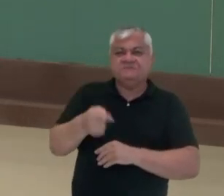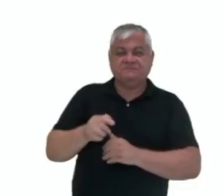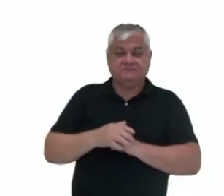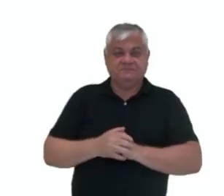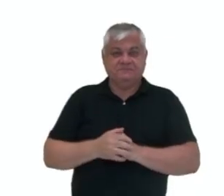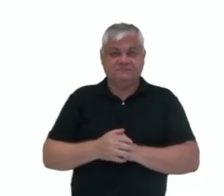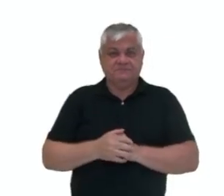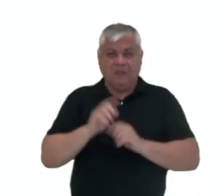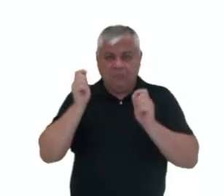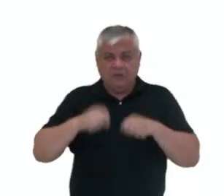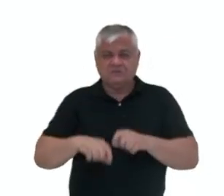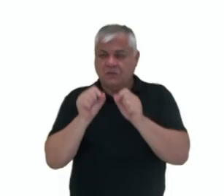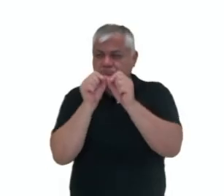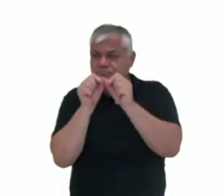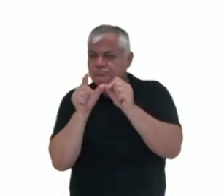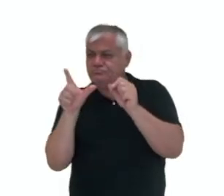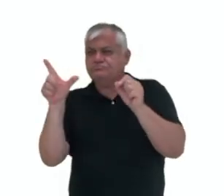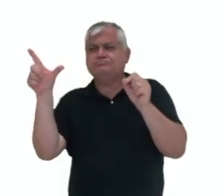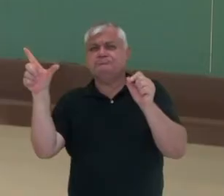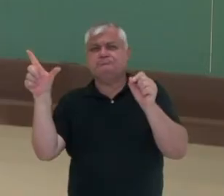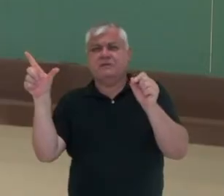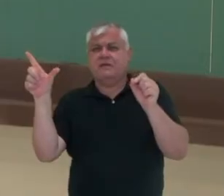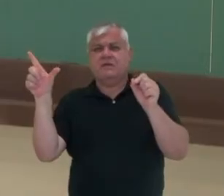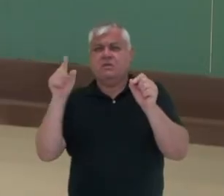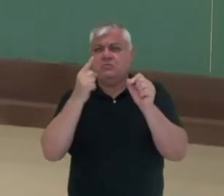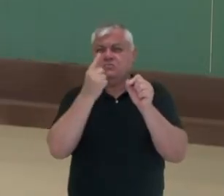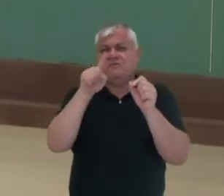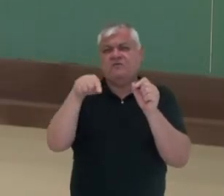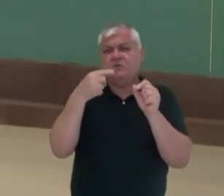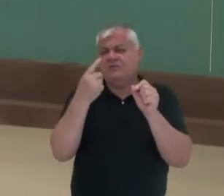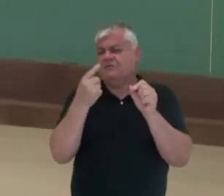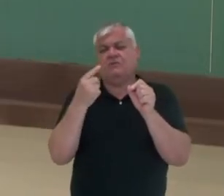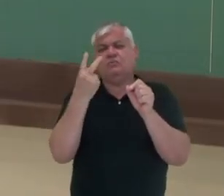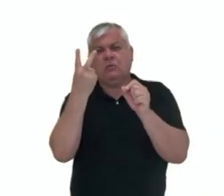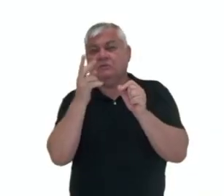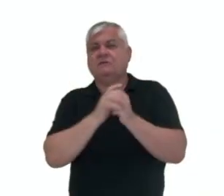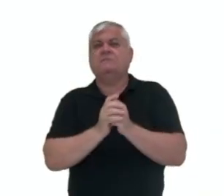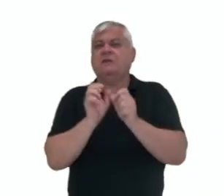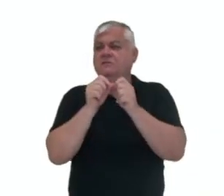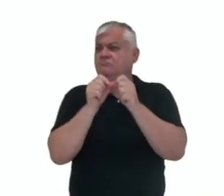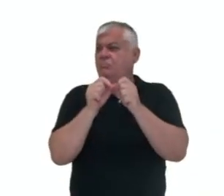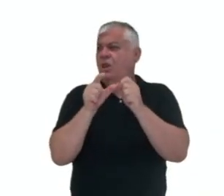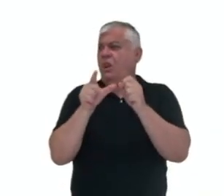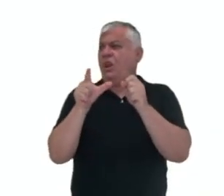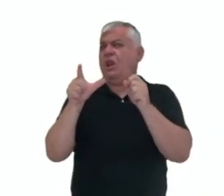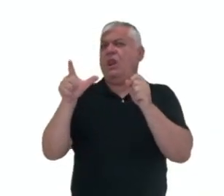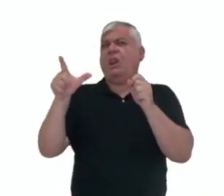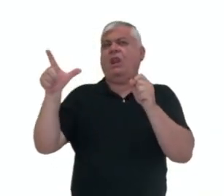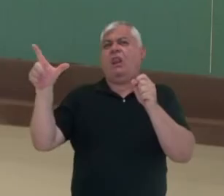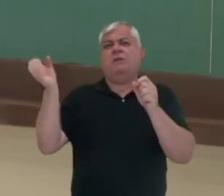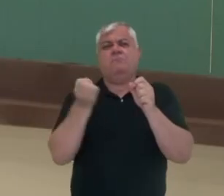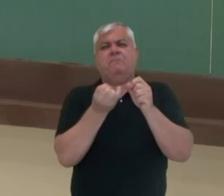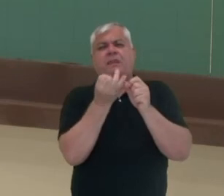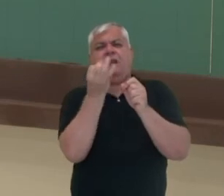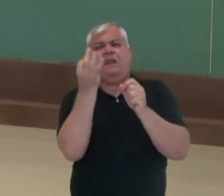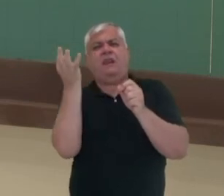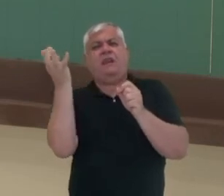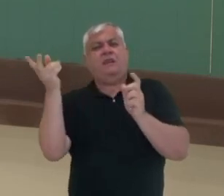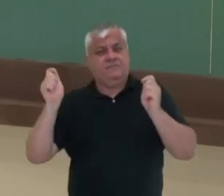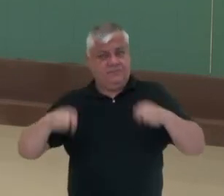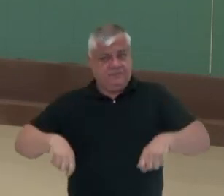constante pequenininha, 1, alguma coisa, 2, não. Eu posso ter uma constante com várias casas